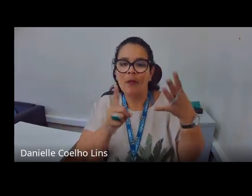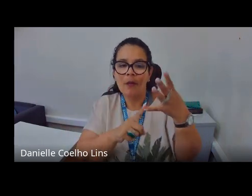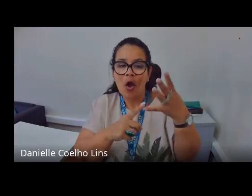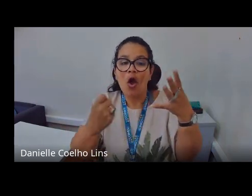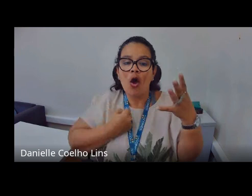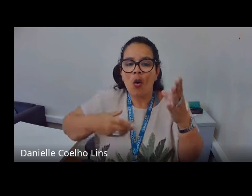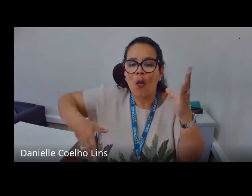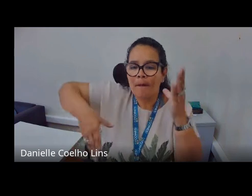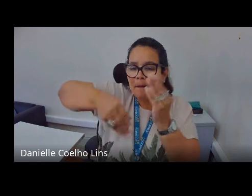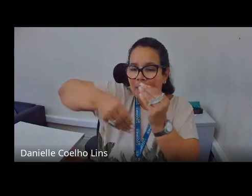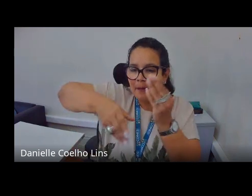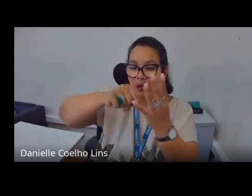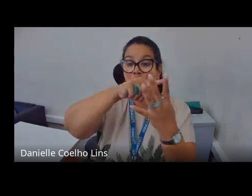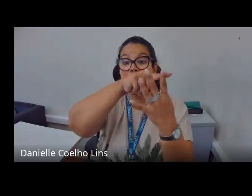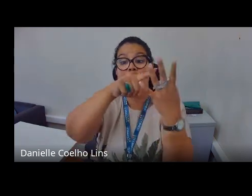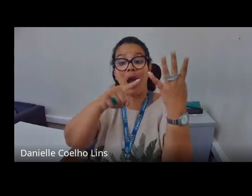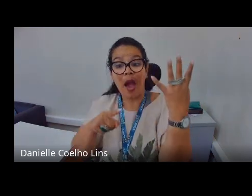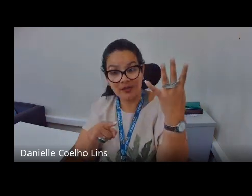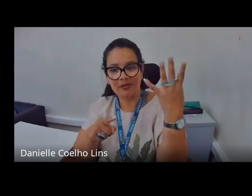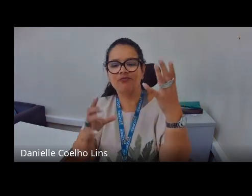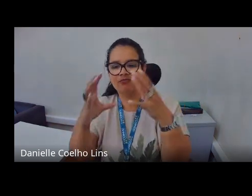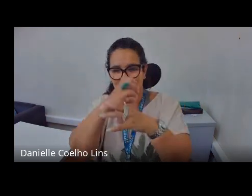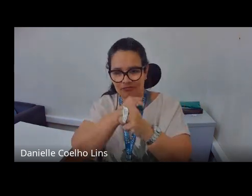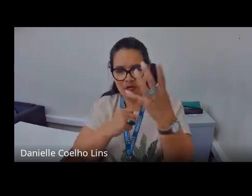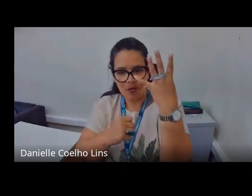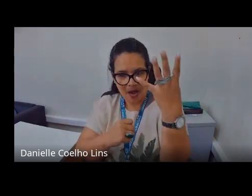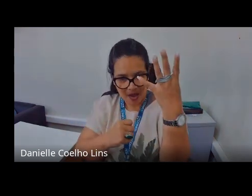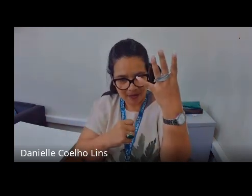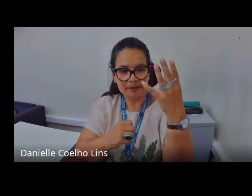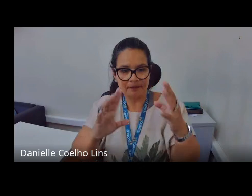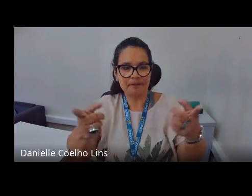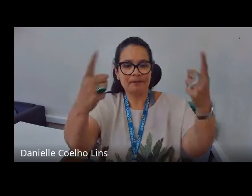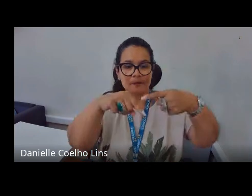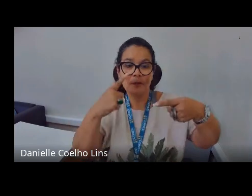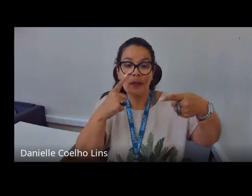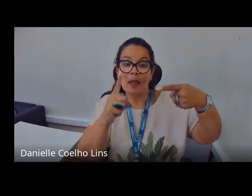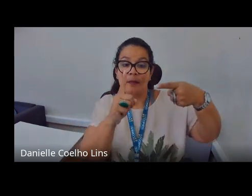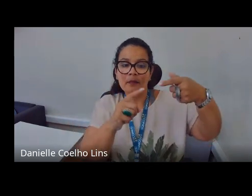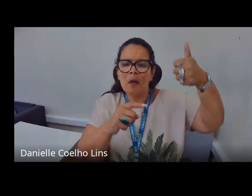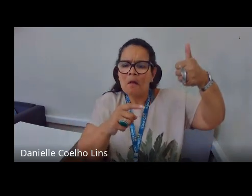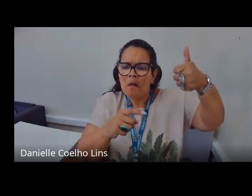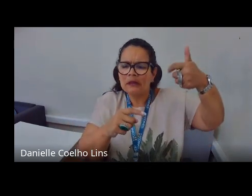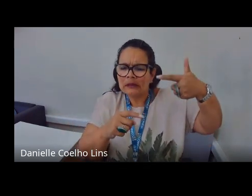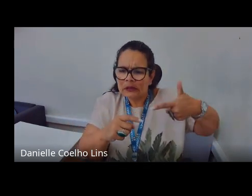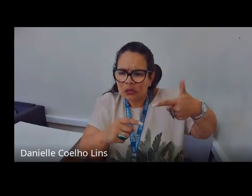produção textual, e a terceira. E a quarta seria acréscimo de notas, né? Então, nós teremos 4